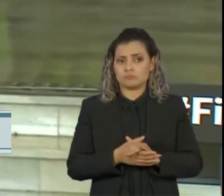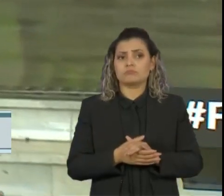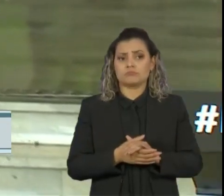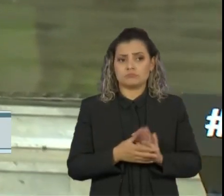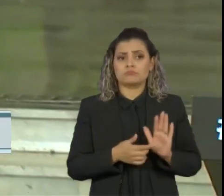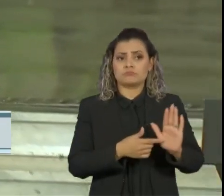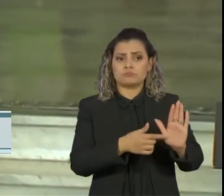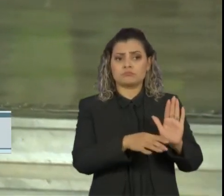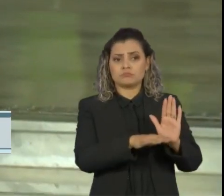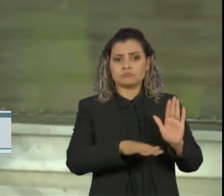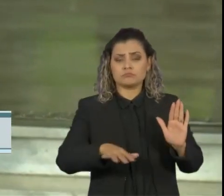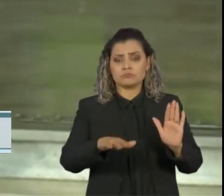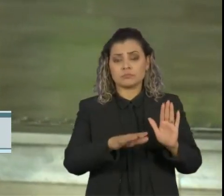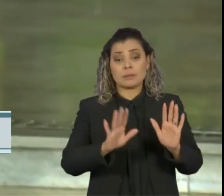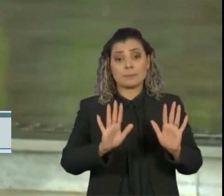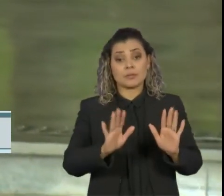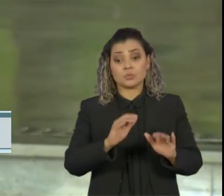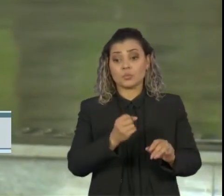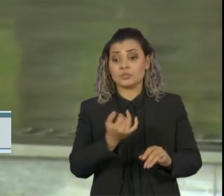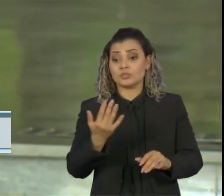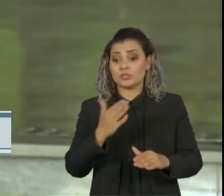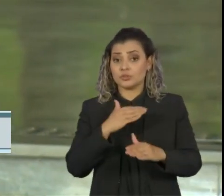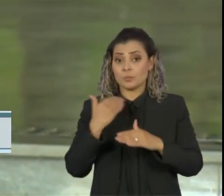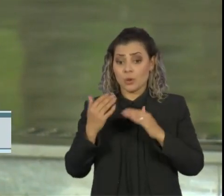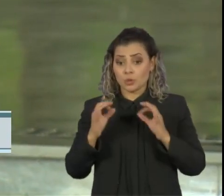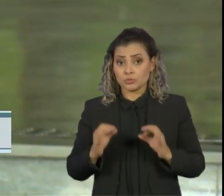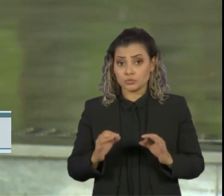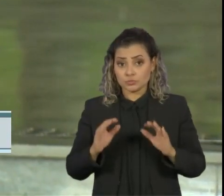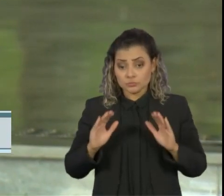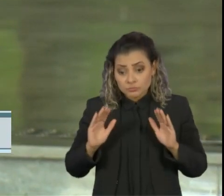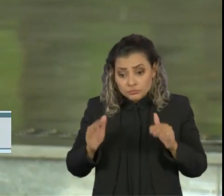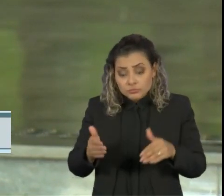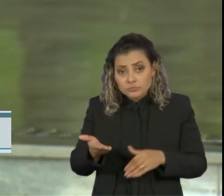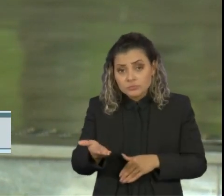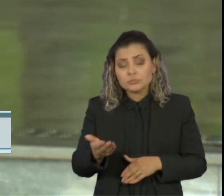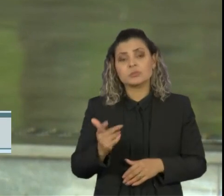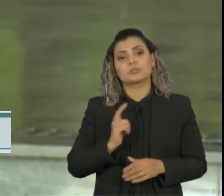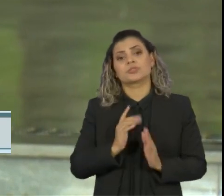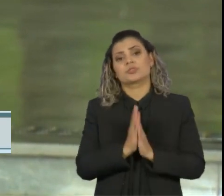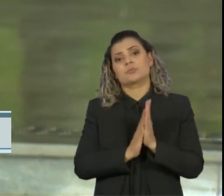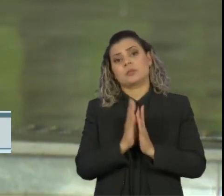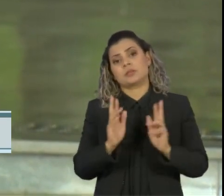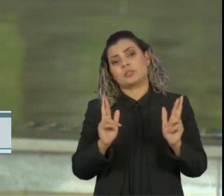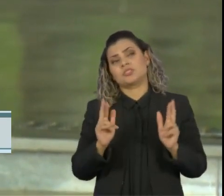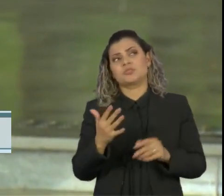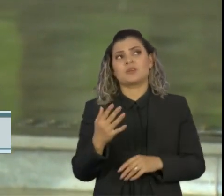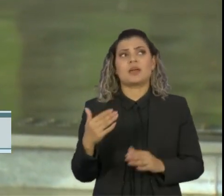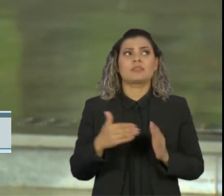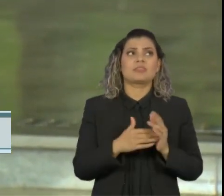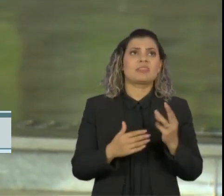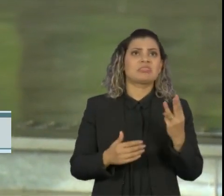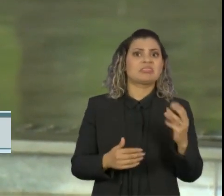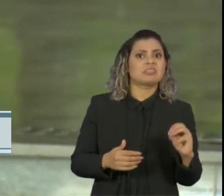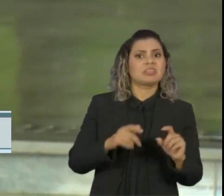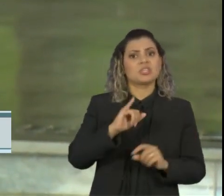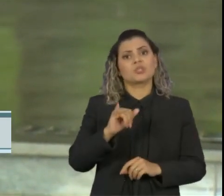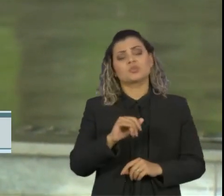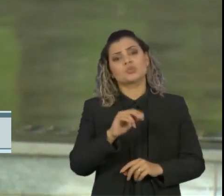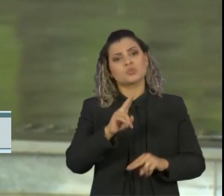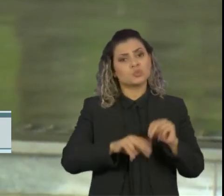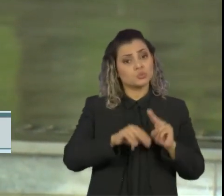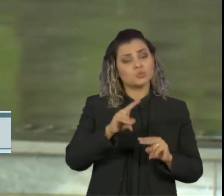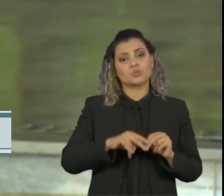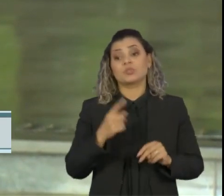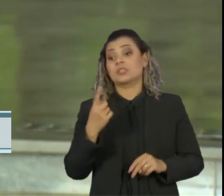o cenário vigente de óbitos, especificamente, nós tínhamos uma expectativa de chegar até o dia 30 de junho, entre 15